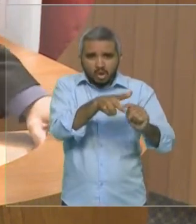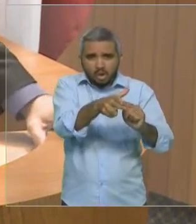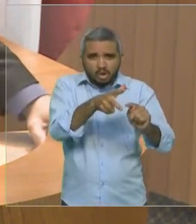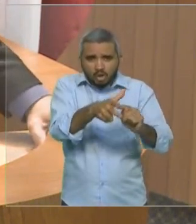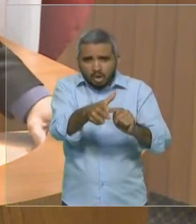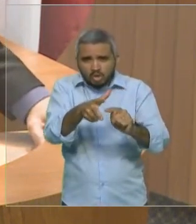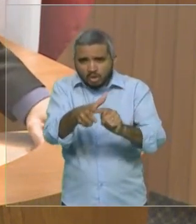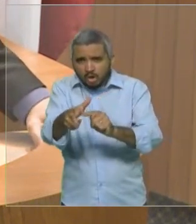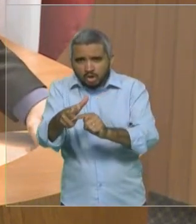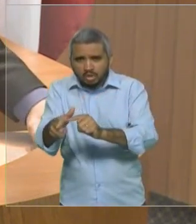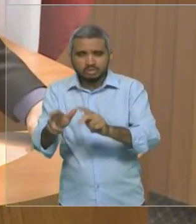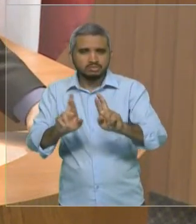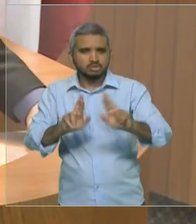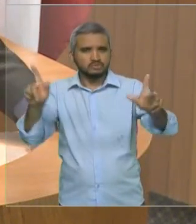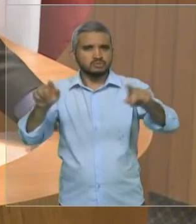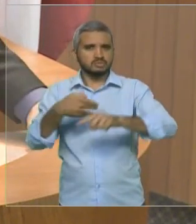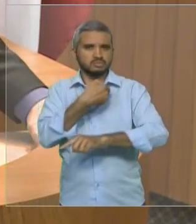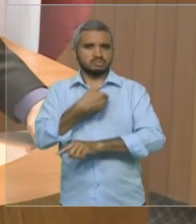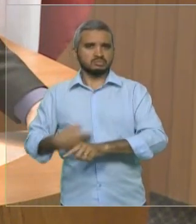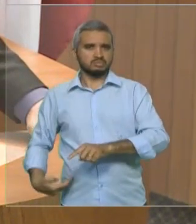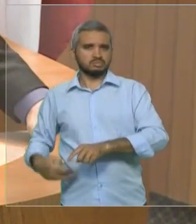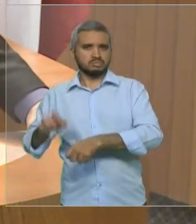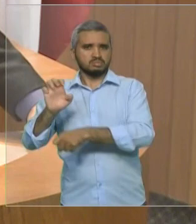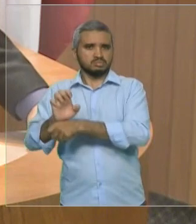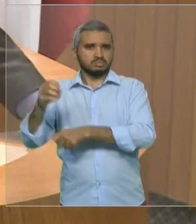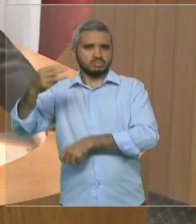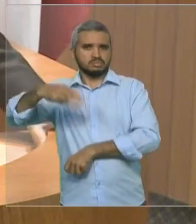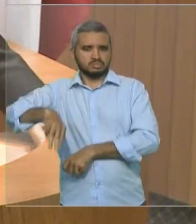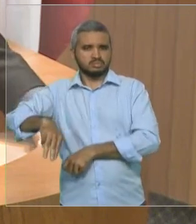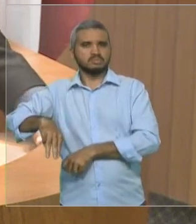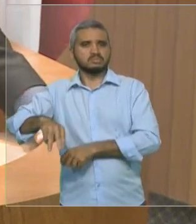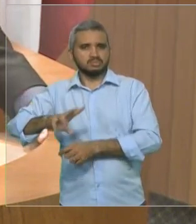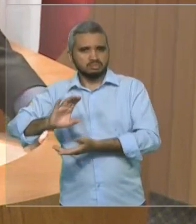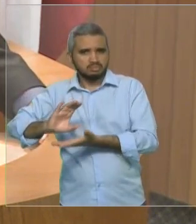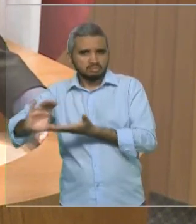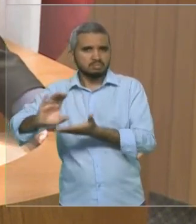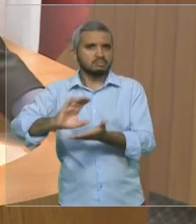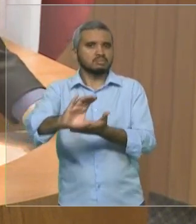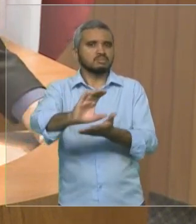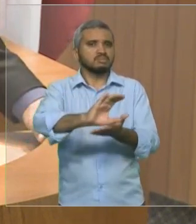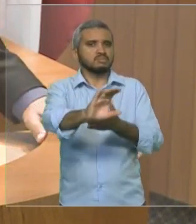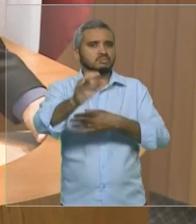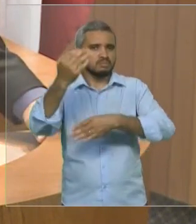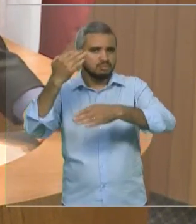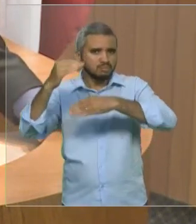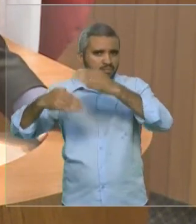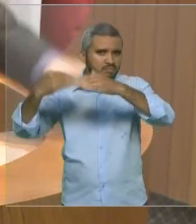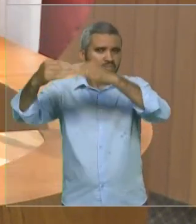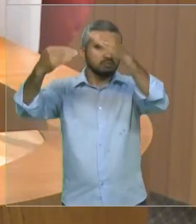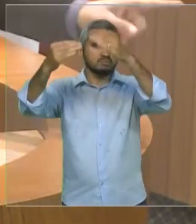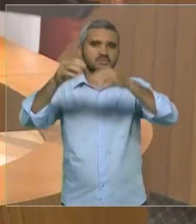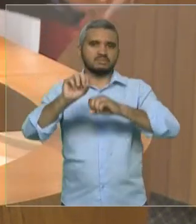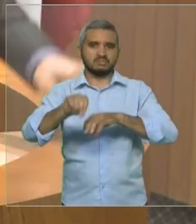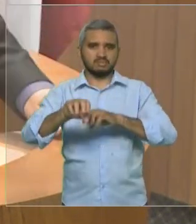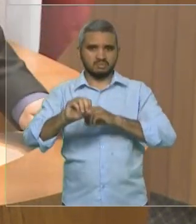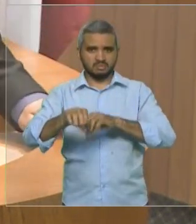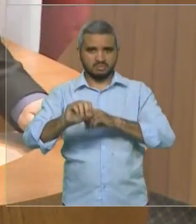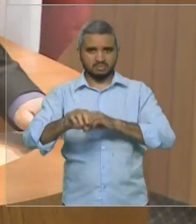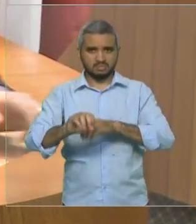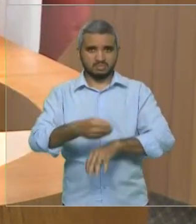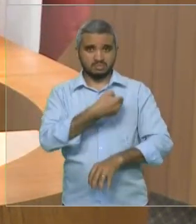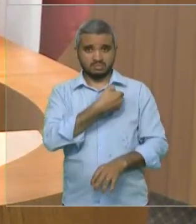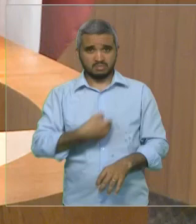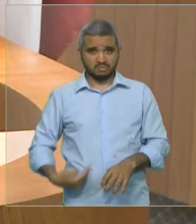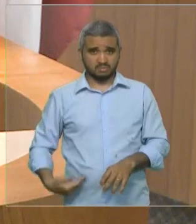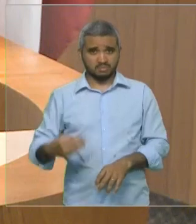de congelamento de orçamento e do financeiro. O governo do Maranhão, juntamente com a Prefeitura